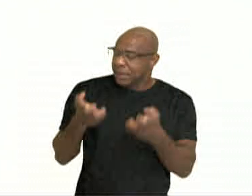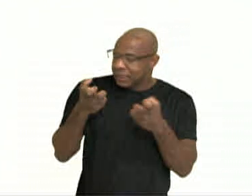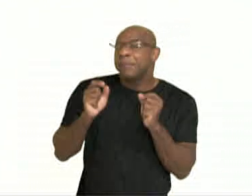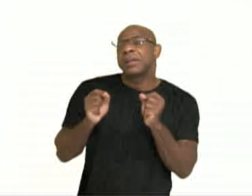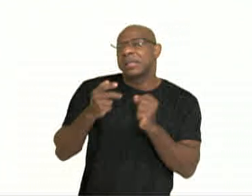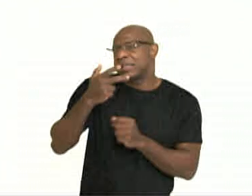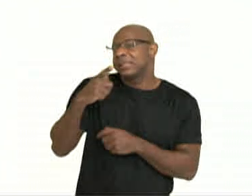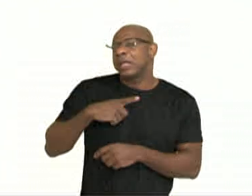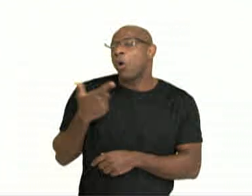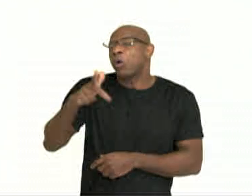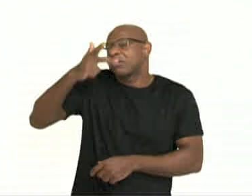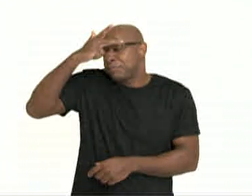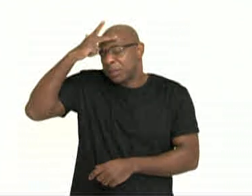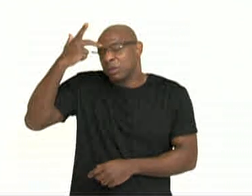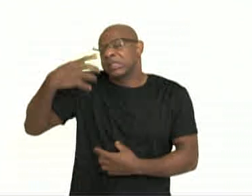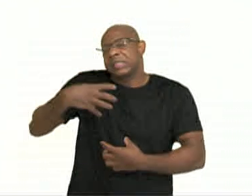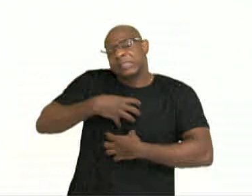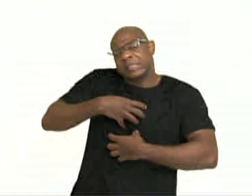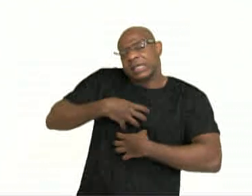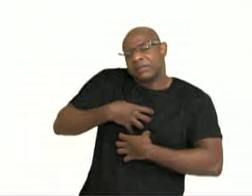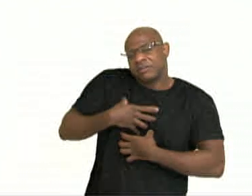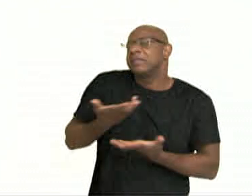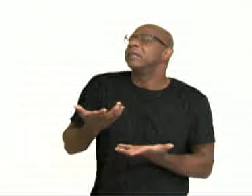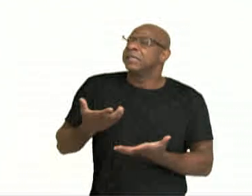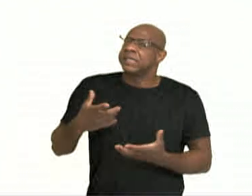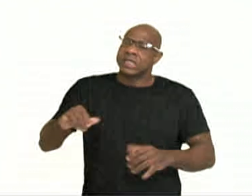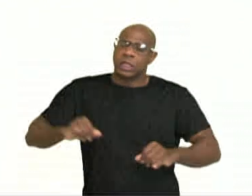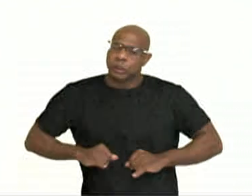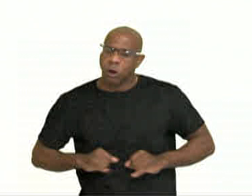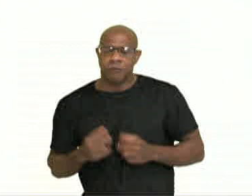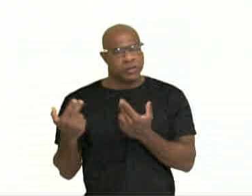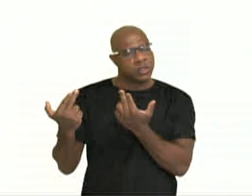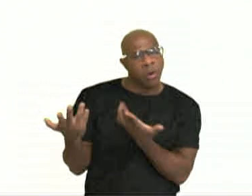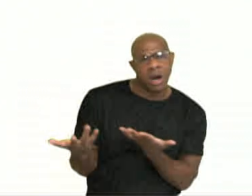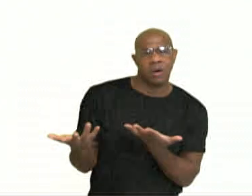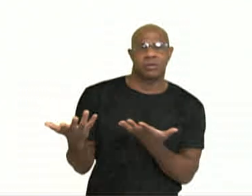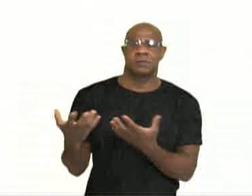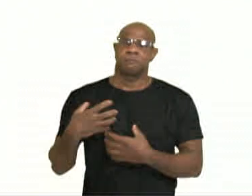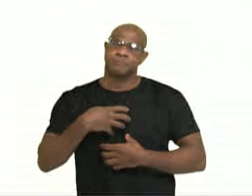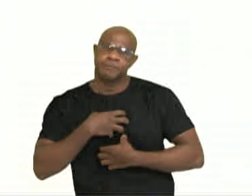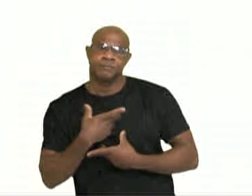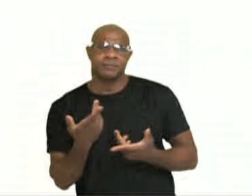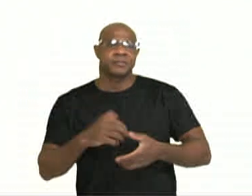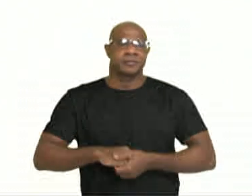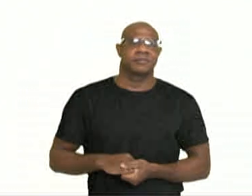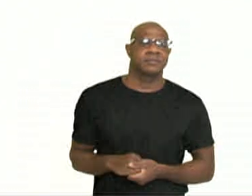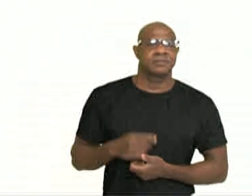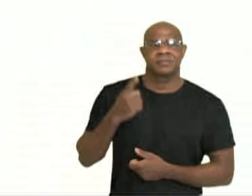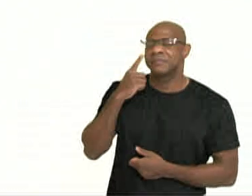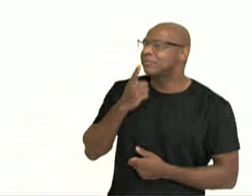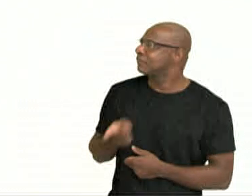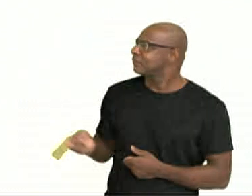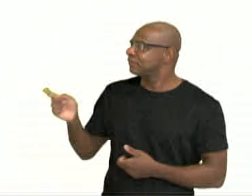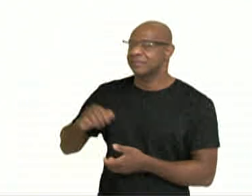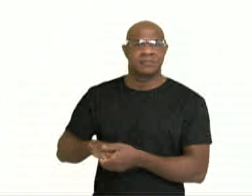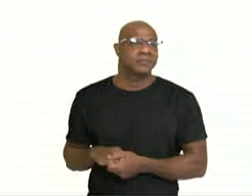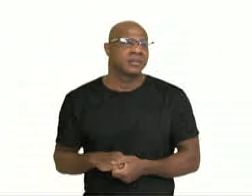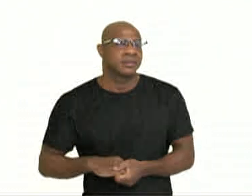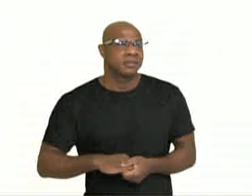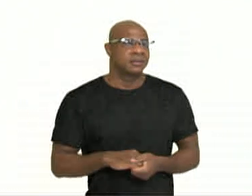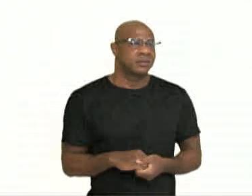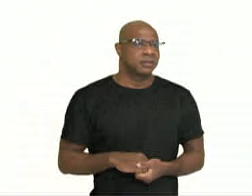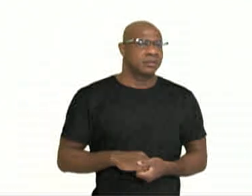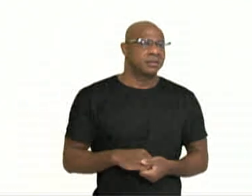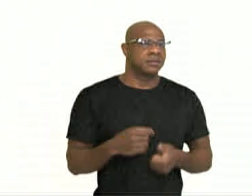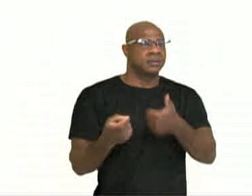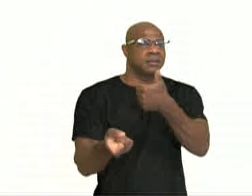semelhantes ou que simpatizem com a gente. Então, eu coloquei aqui, ó, like, dislike, dislike, dislike, dislike, like, né? A